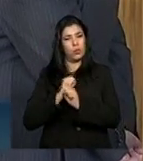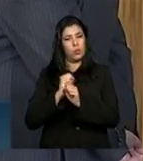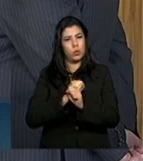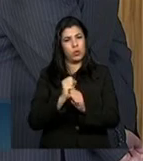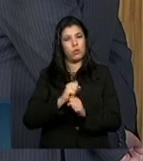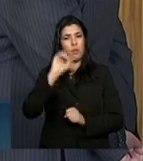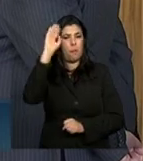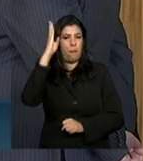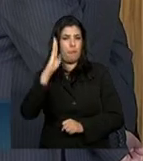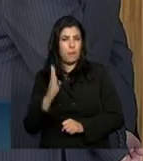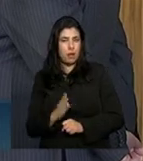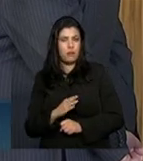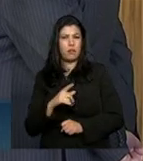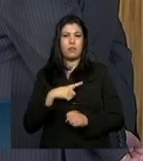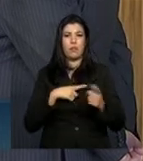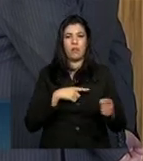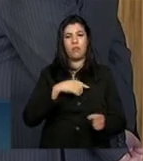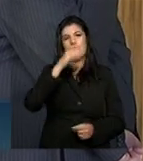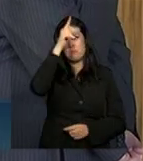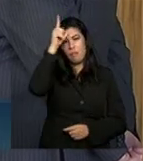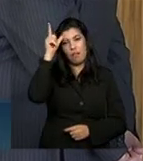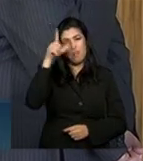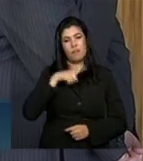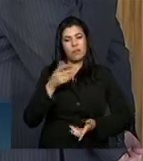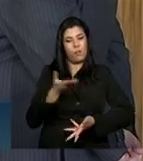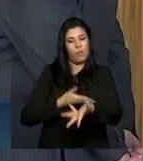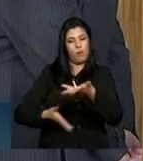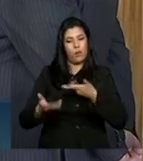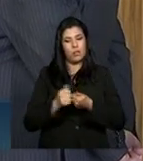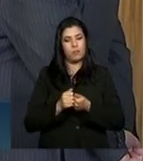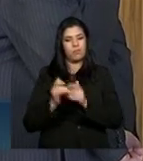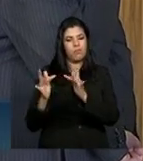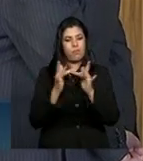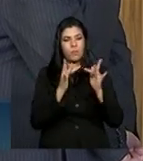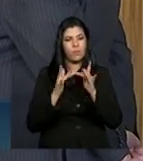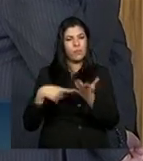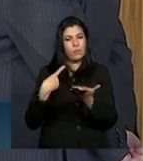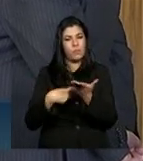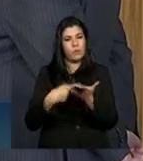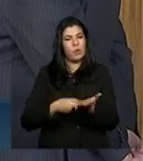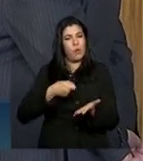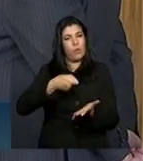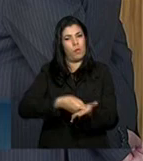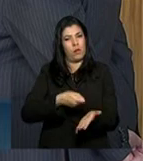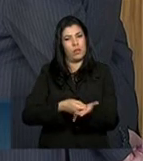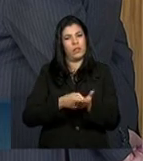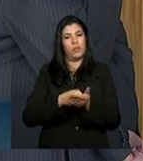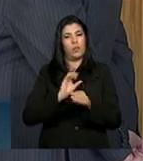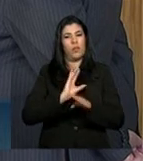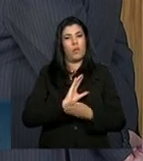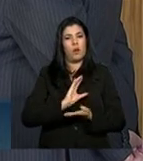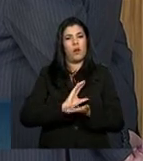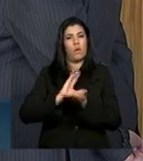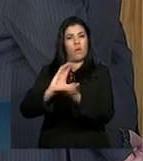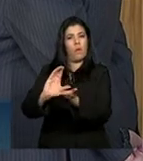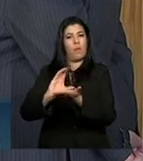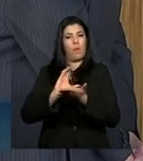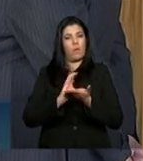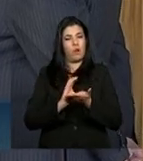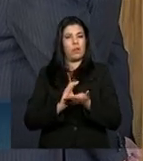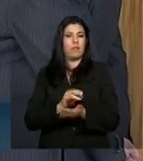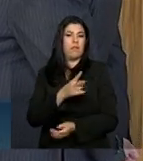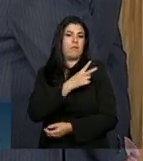analisado perspectivas de estreitar suas relações e firmaram uma cooperação técnica na área de